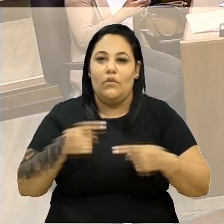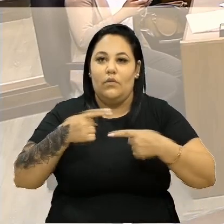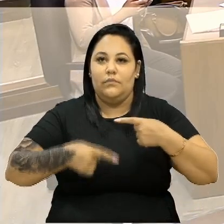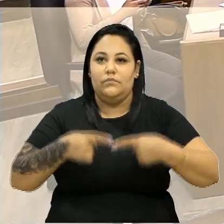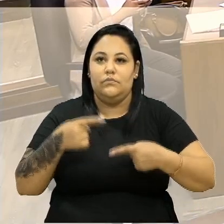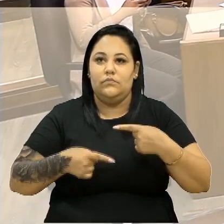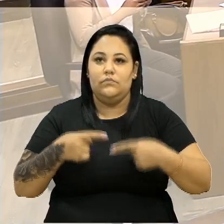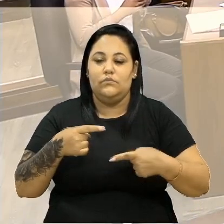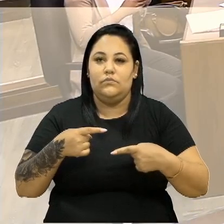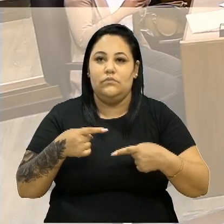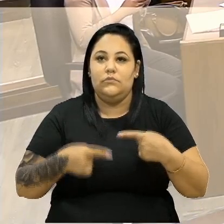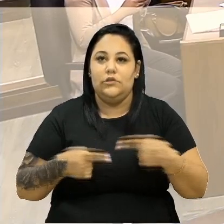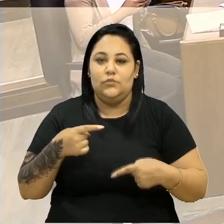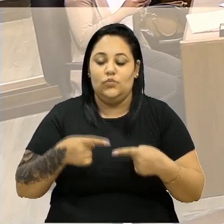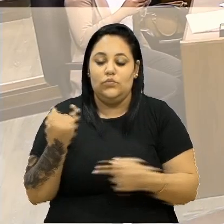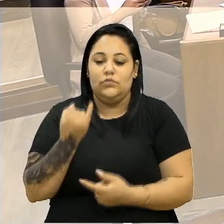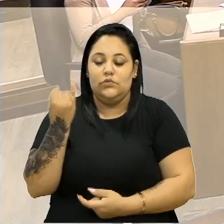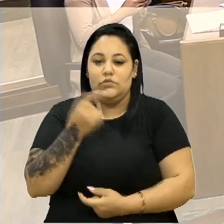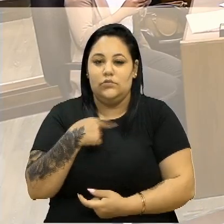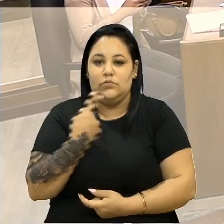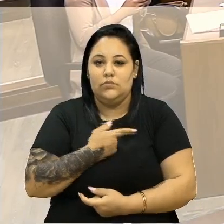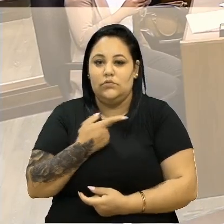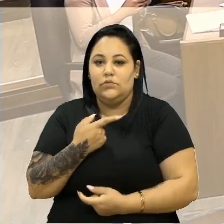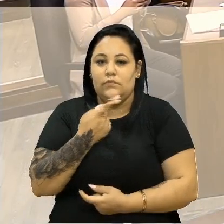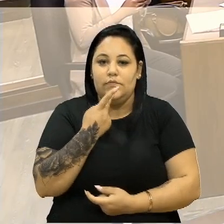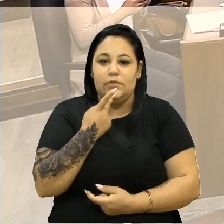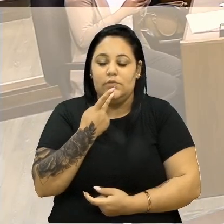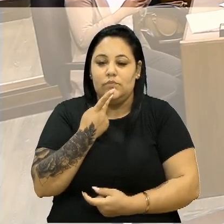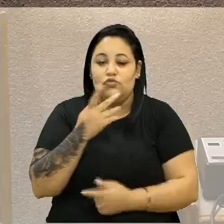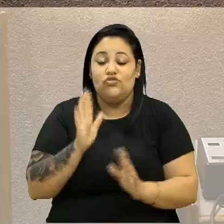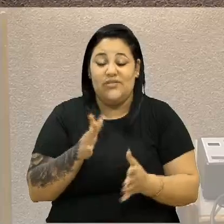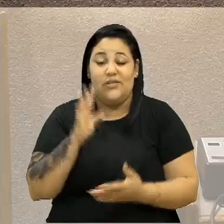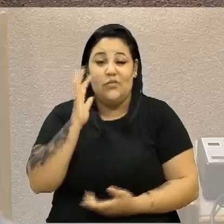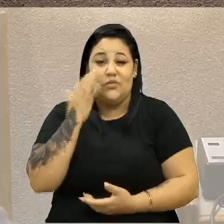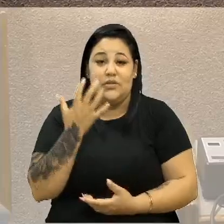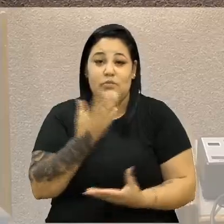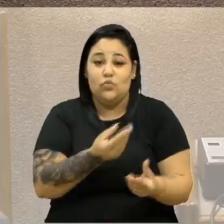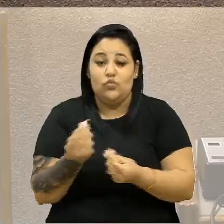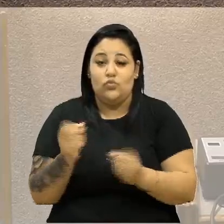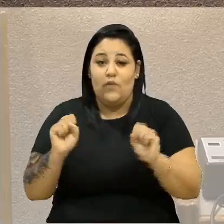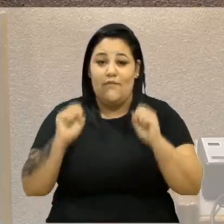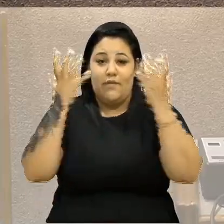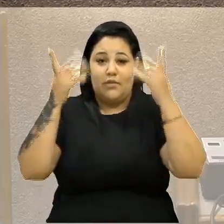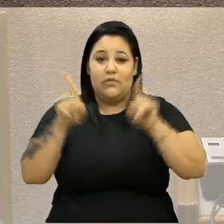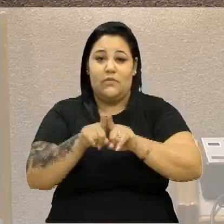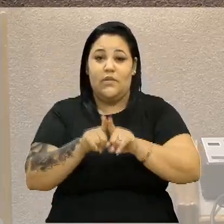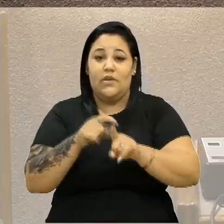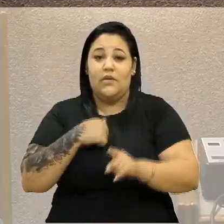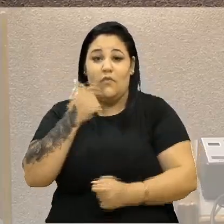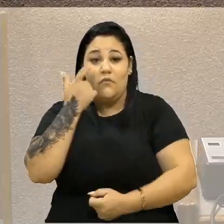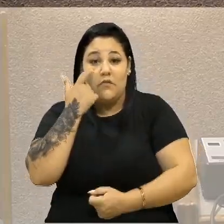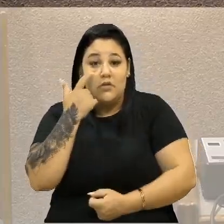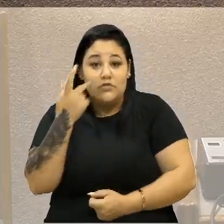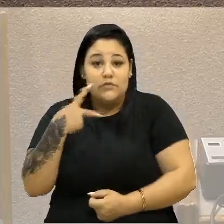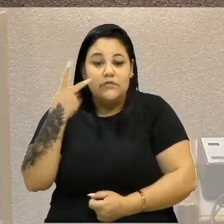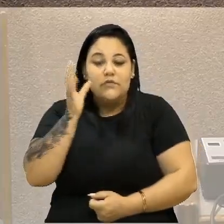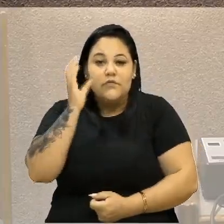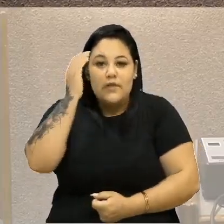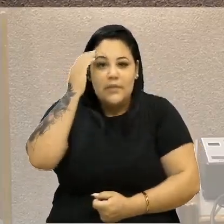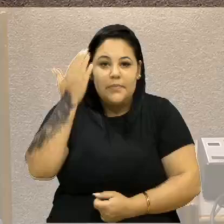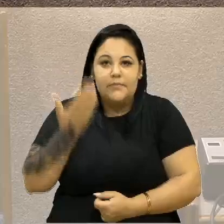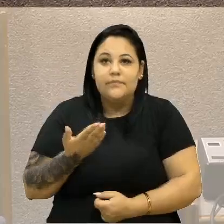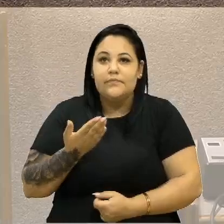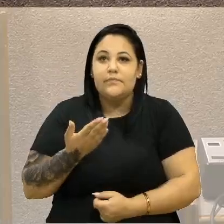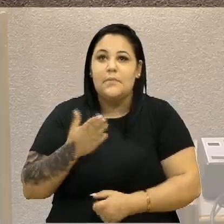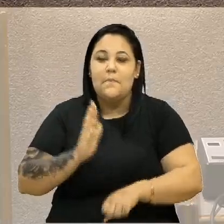aqui. E a gente tem visto, né, diversos eventos acontecendo, e eu vejo, vereador Felipe, que não há volta, né? Cada